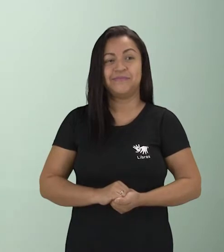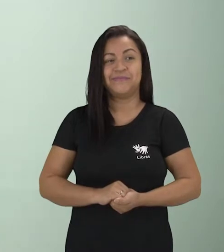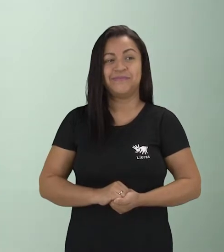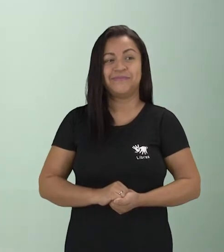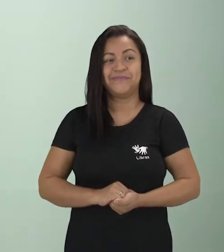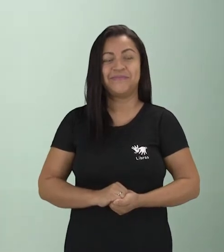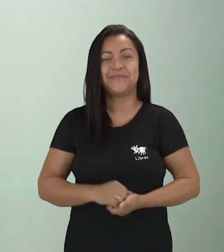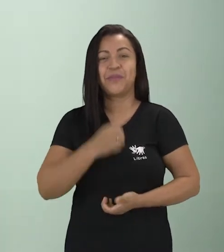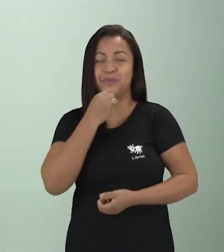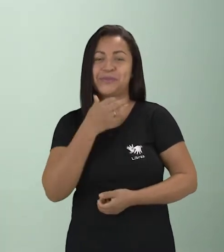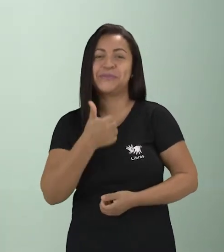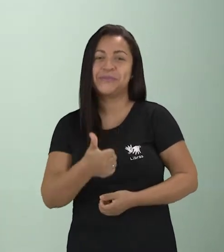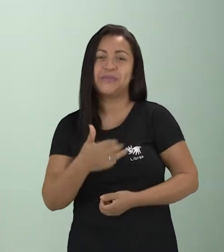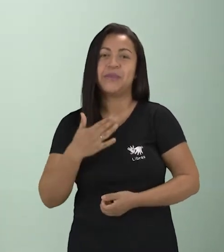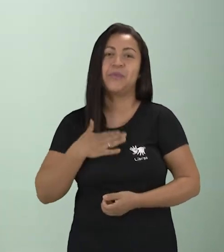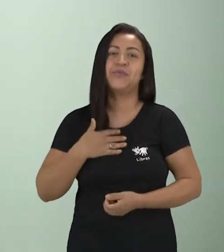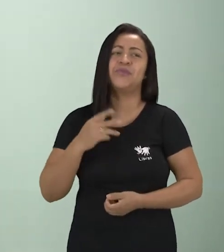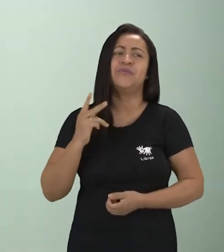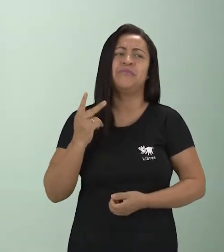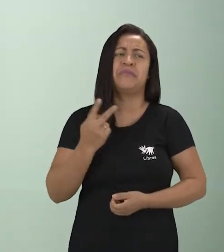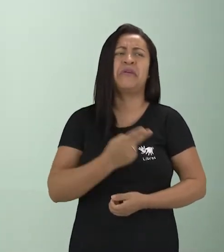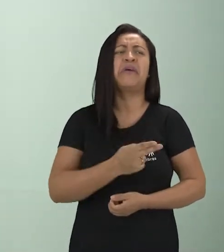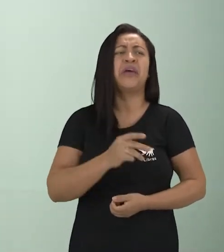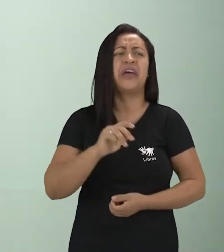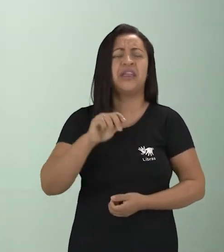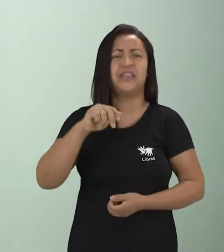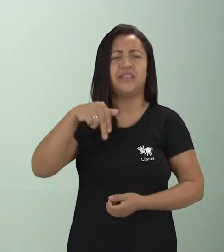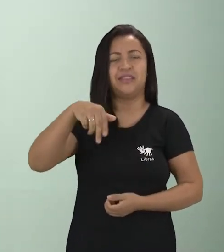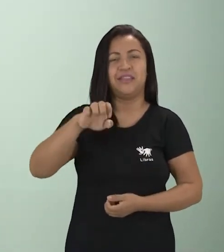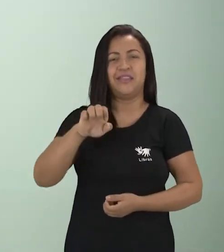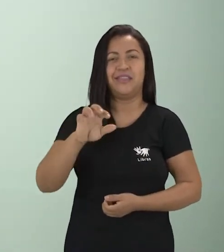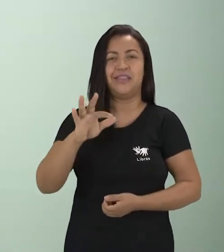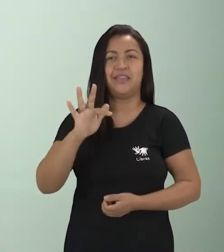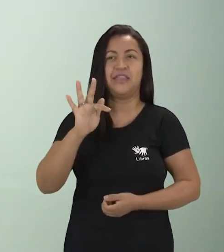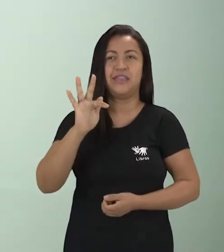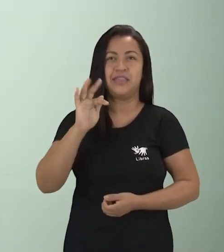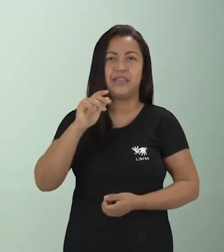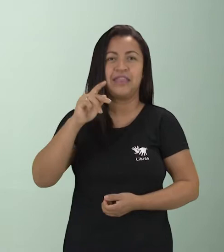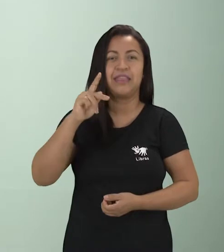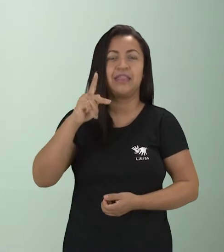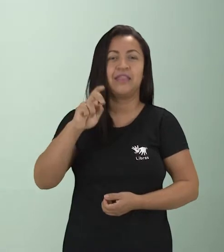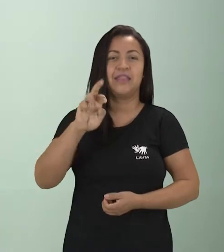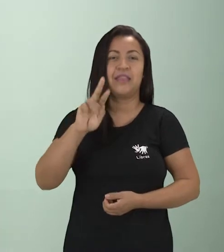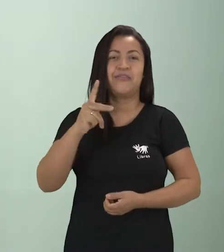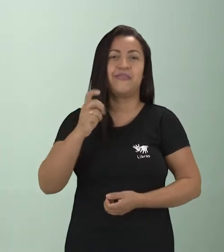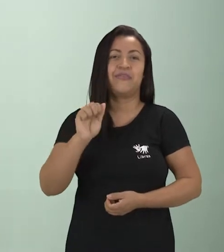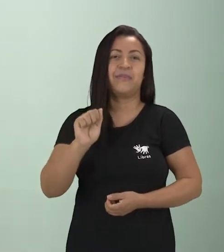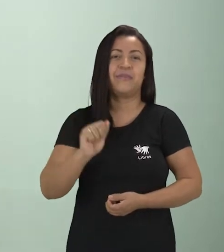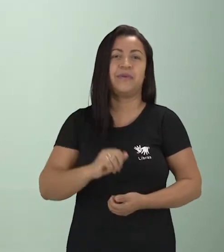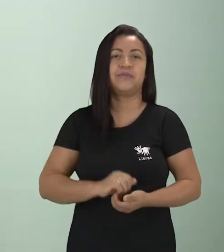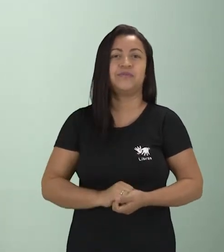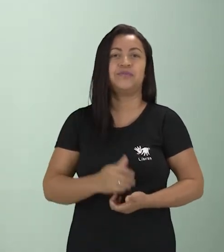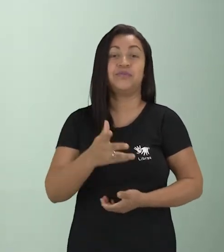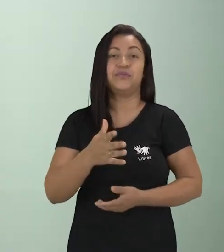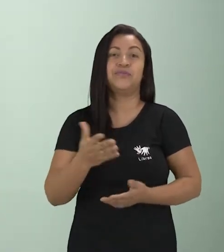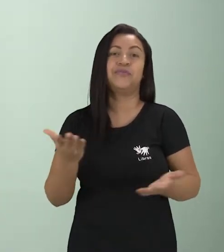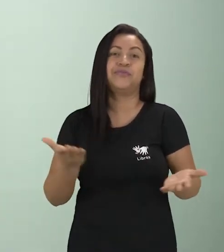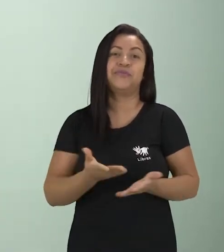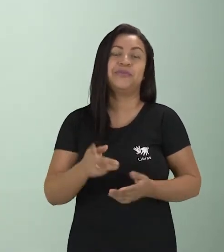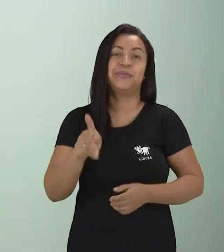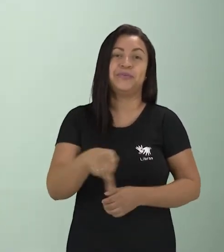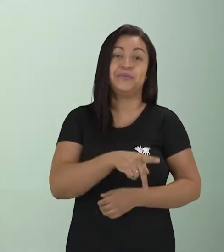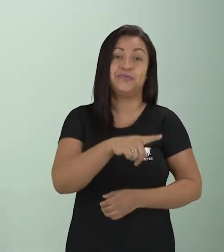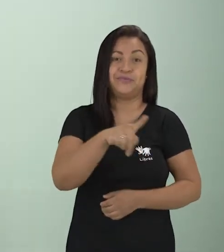gente, tudo bom? Meu nome é Nefi Barros. Hoje eu vou ser o professor de vocês. And today we are going to talk about the